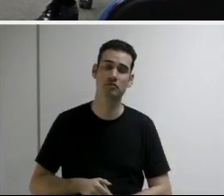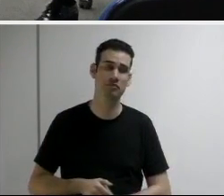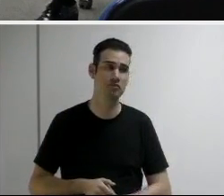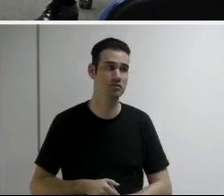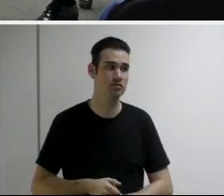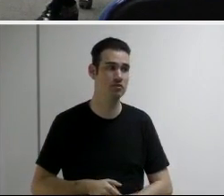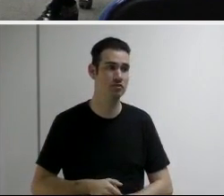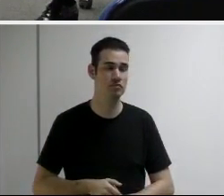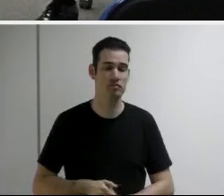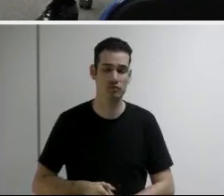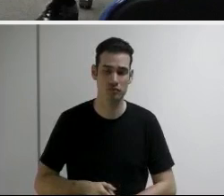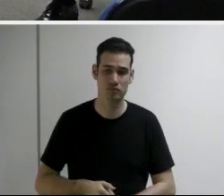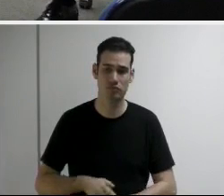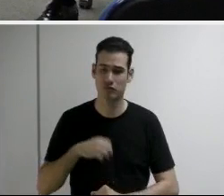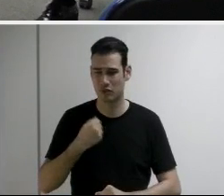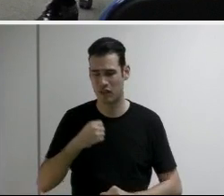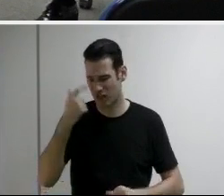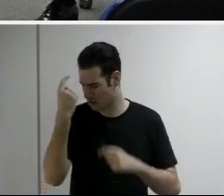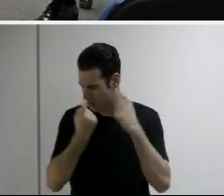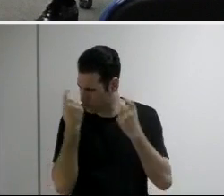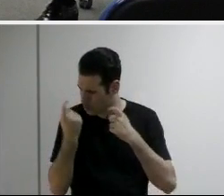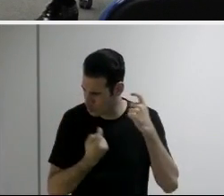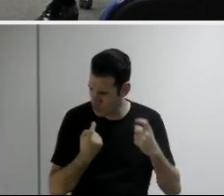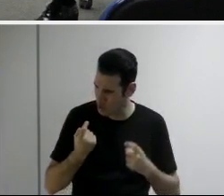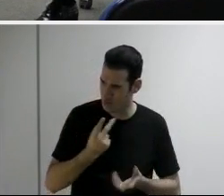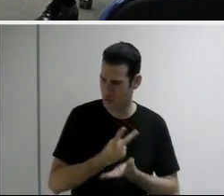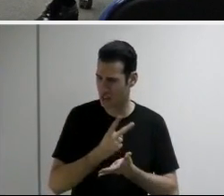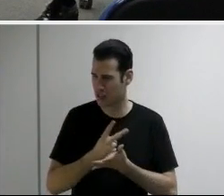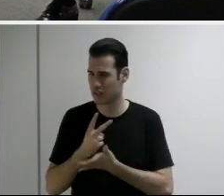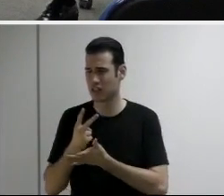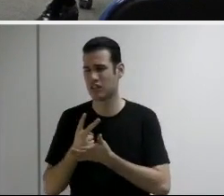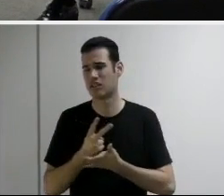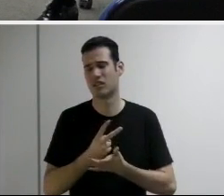continuação do seu território, você não precisa se preocupar com mais nada.